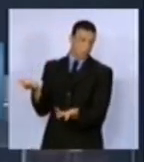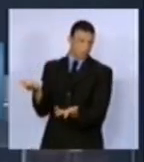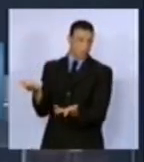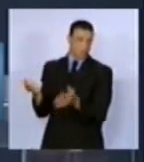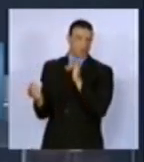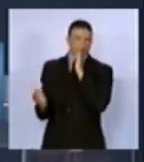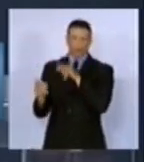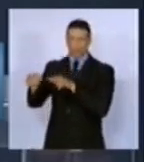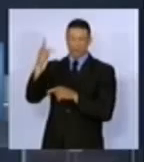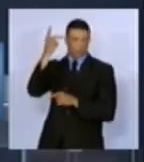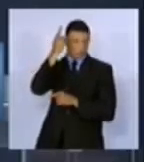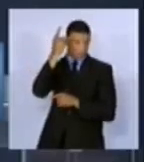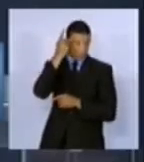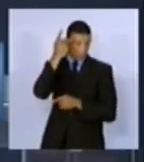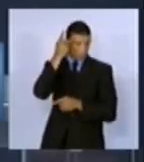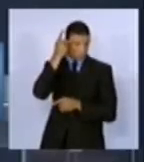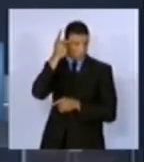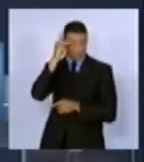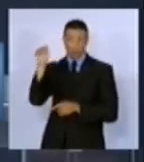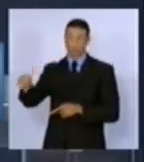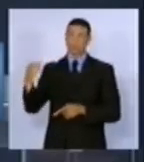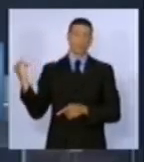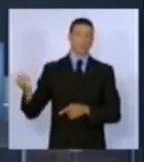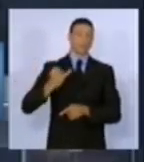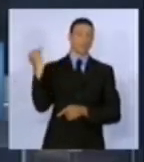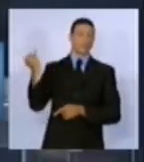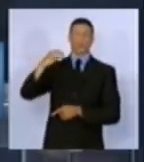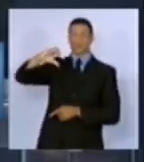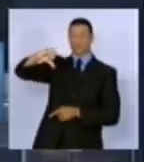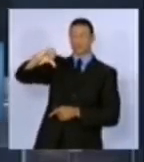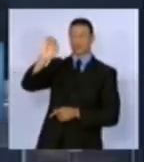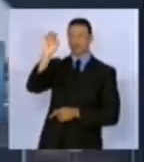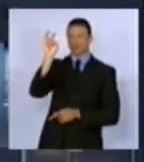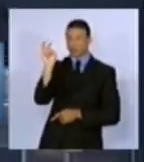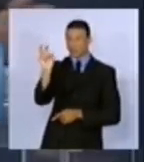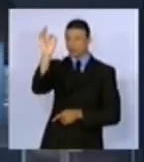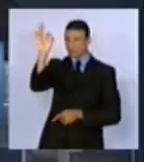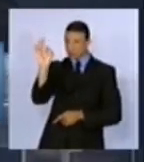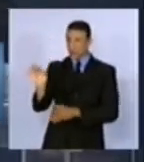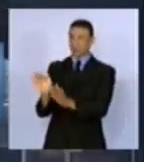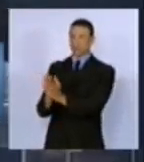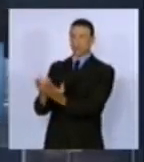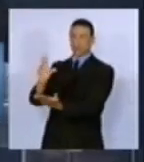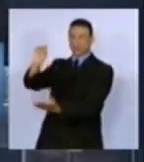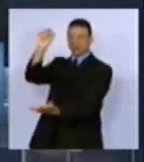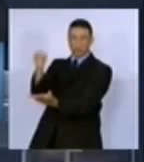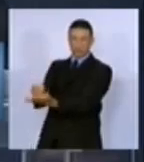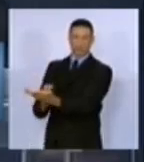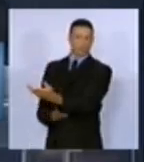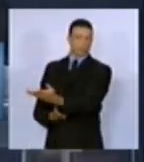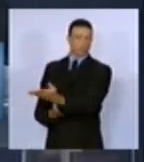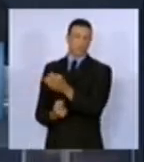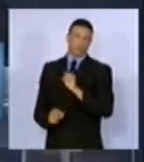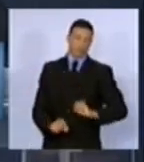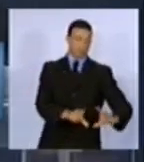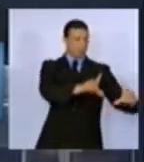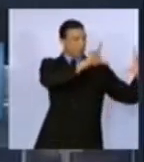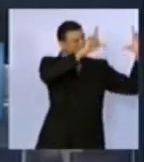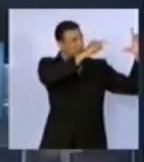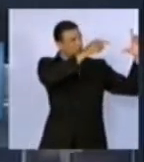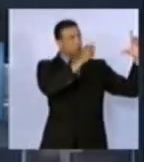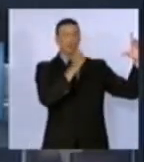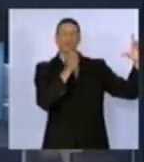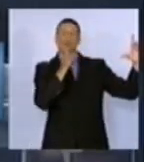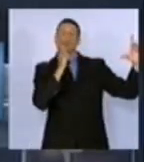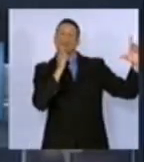Estado de São Paulo ainda é maior Esse número é 95% eu gostaria de não está no slide mas eu gostaria de dar alguns